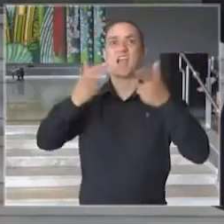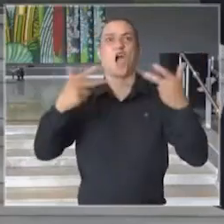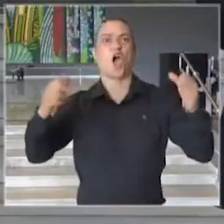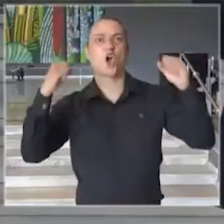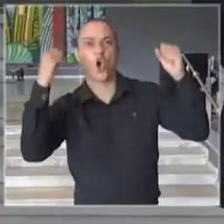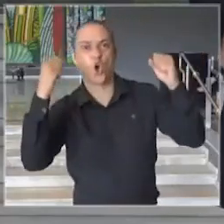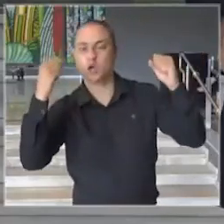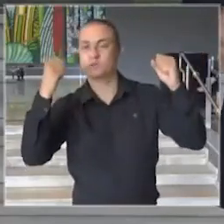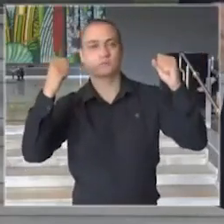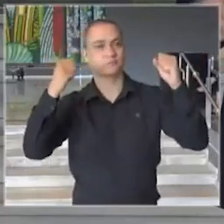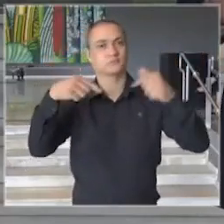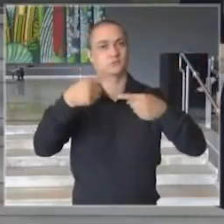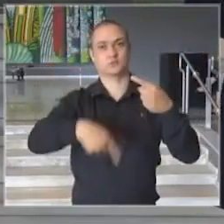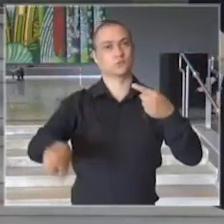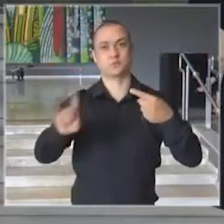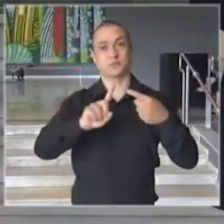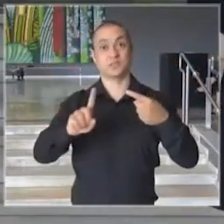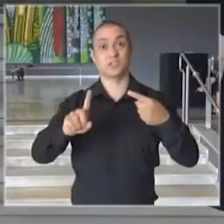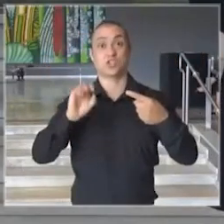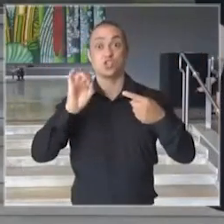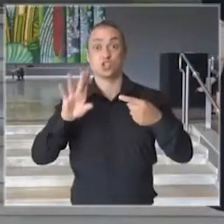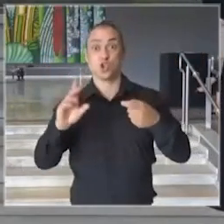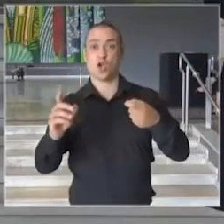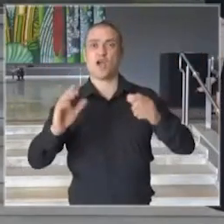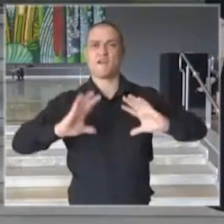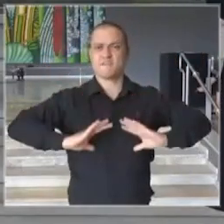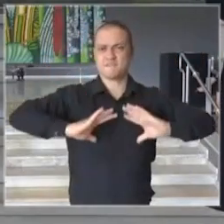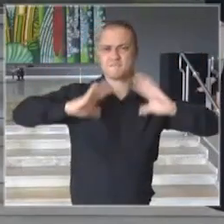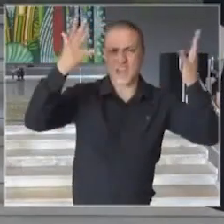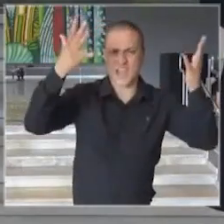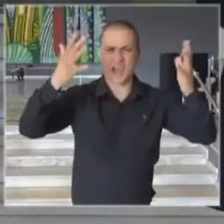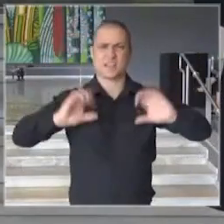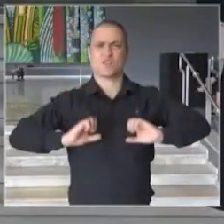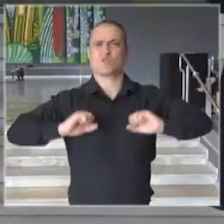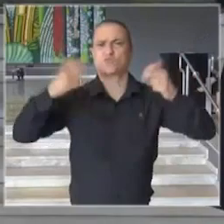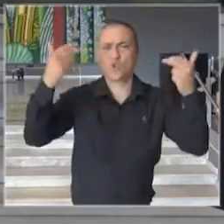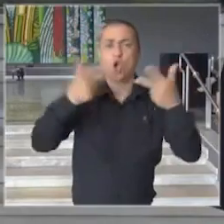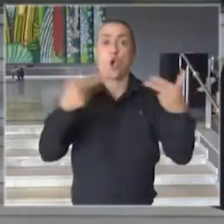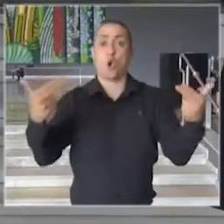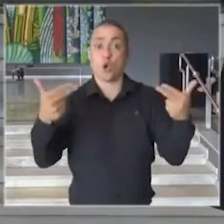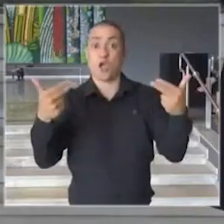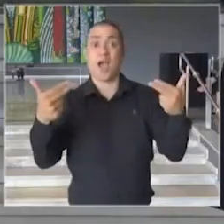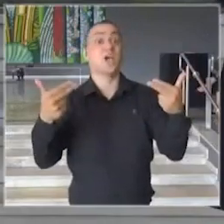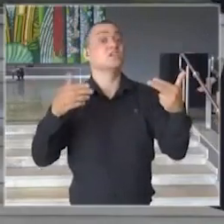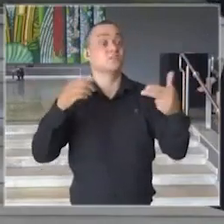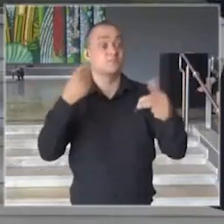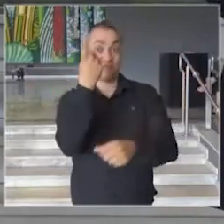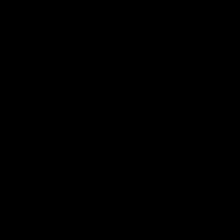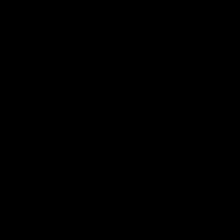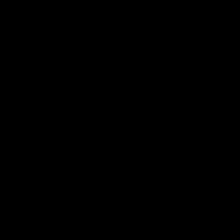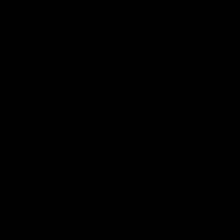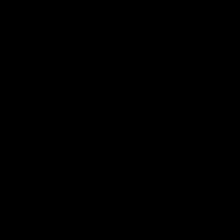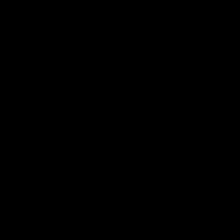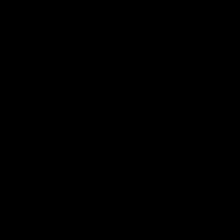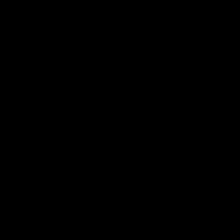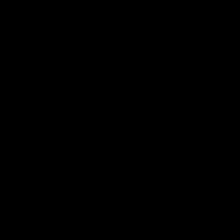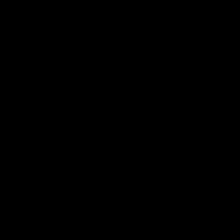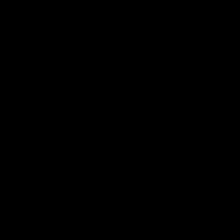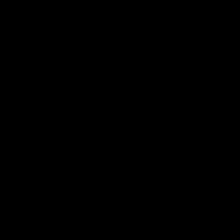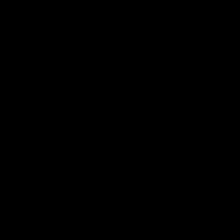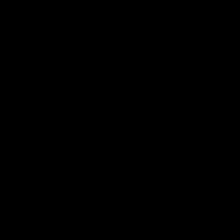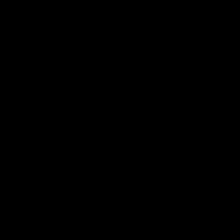Não é hora de comemoração. Só poderemos voltar a ter festas, comemorações, celebrações depois da vacina.